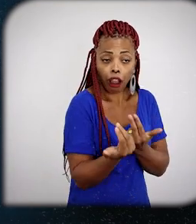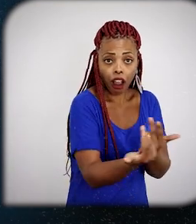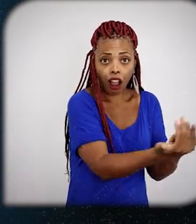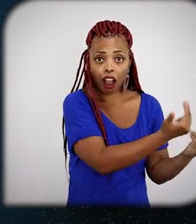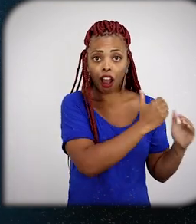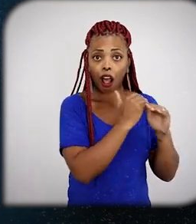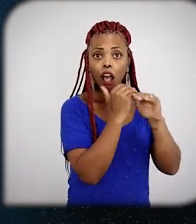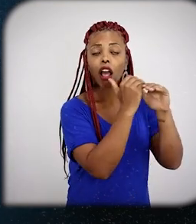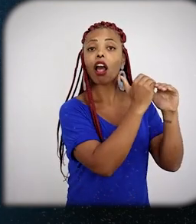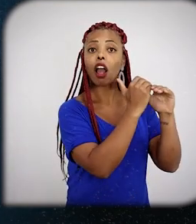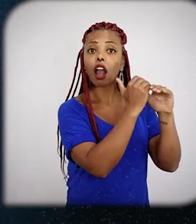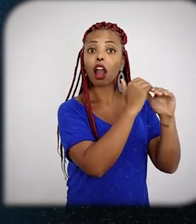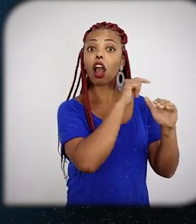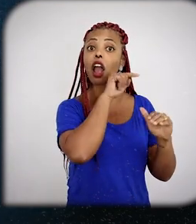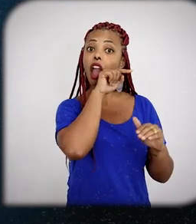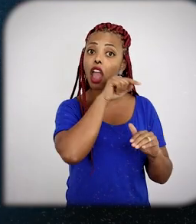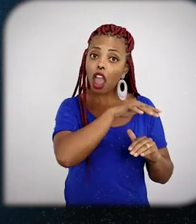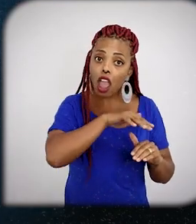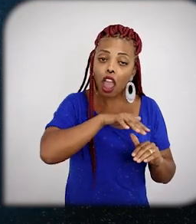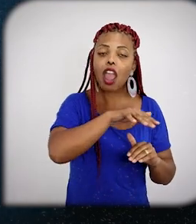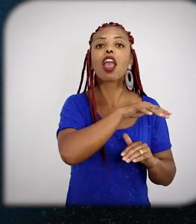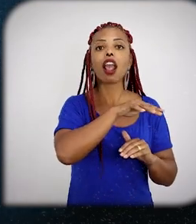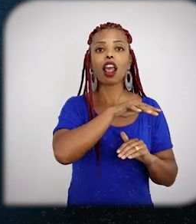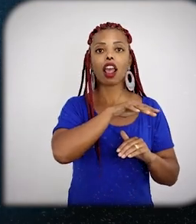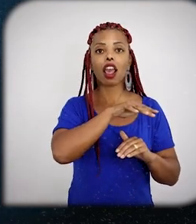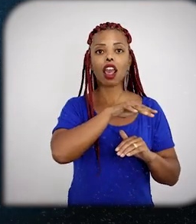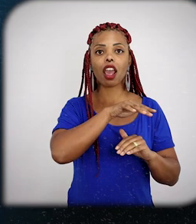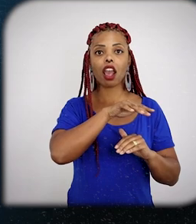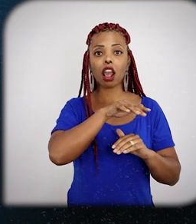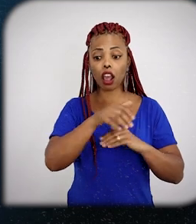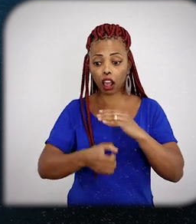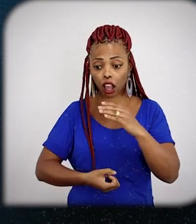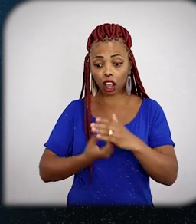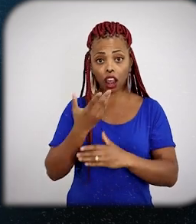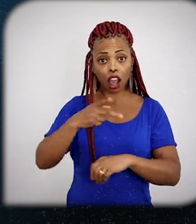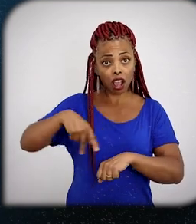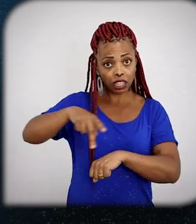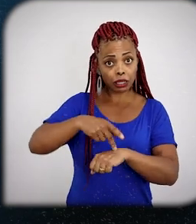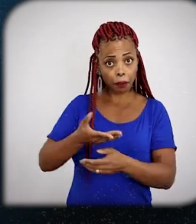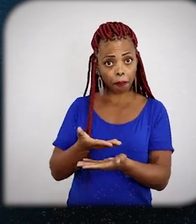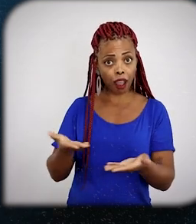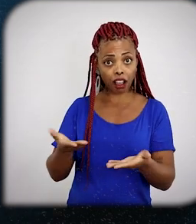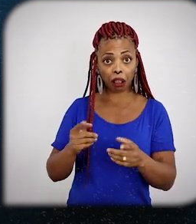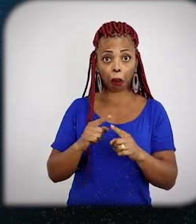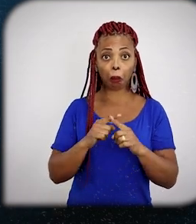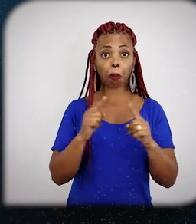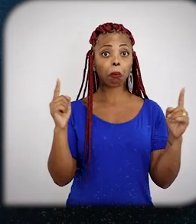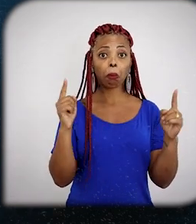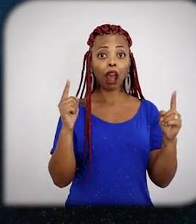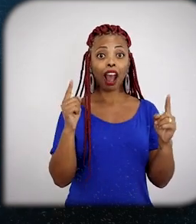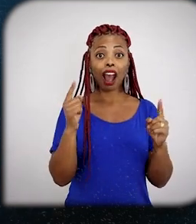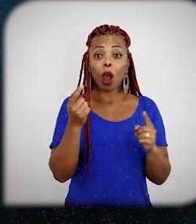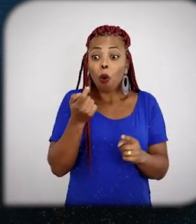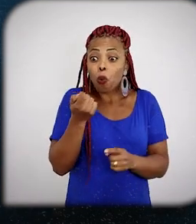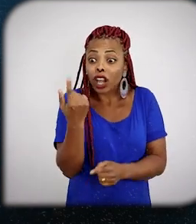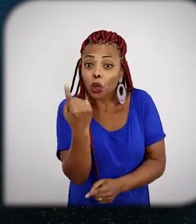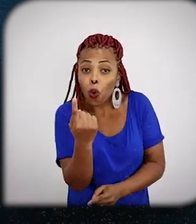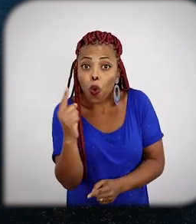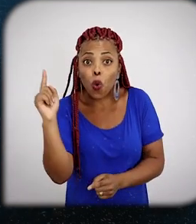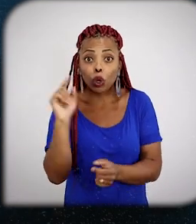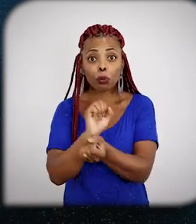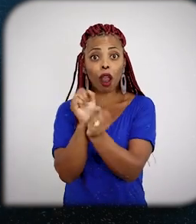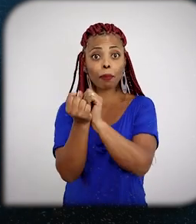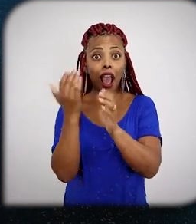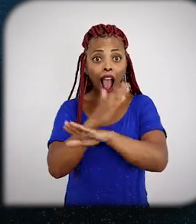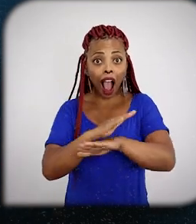hegemônicas, que construíram um país que sequer se envergonha de ter sido o penúltimo a